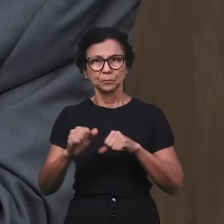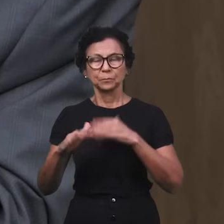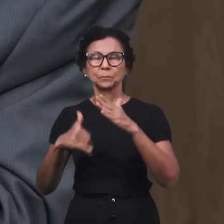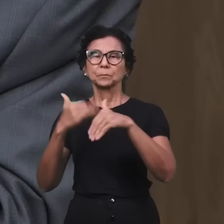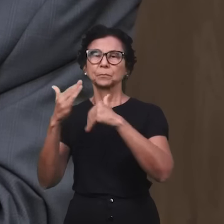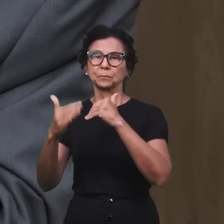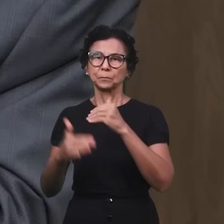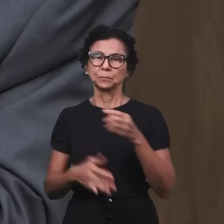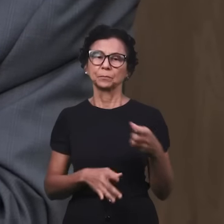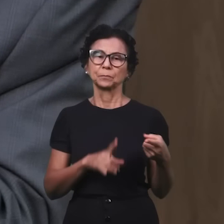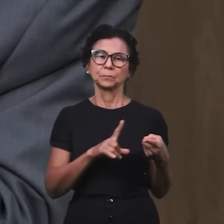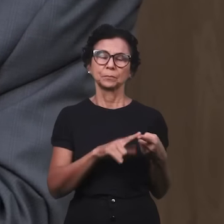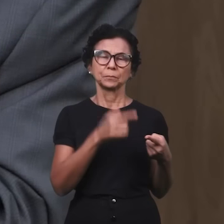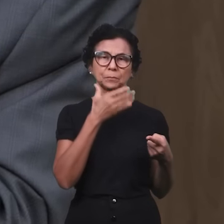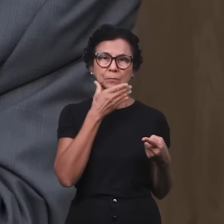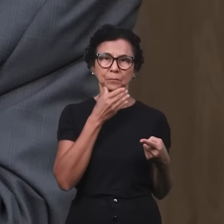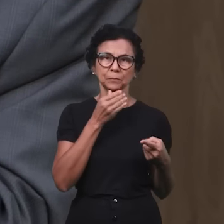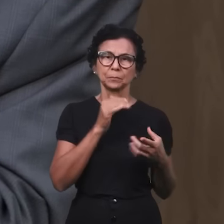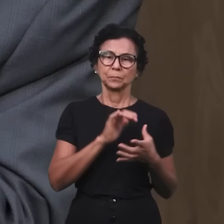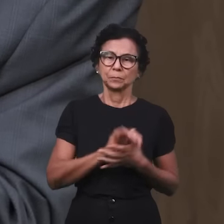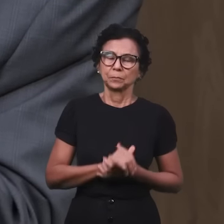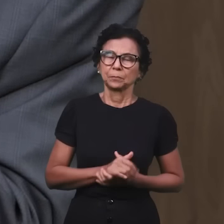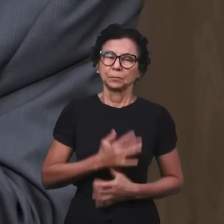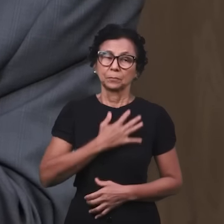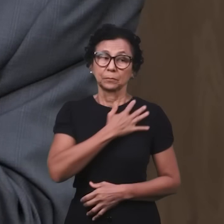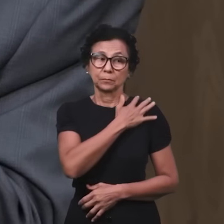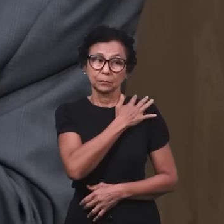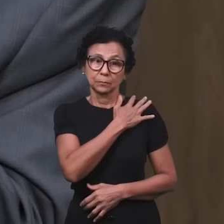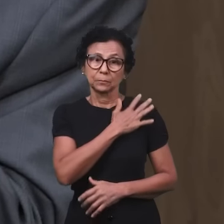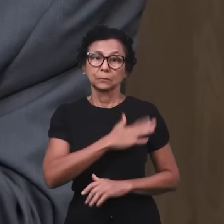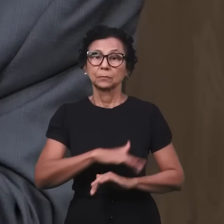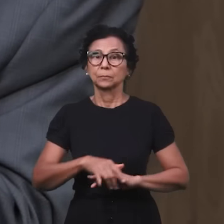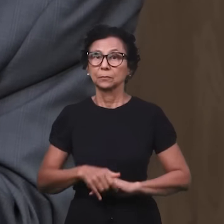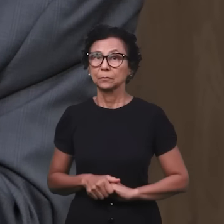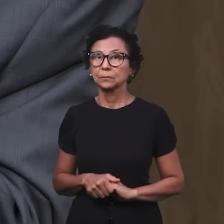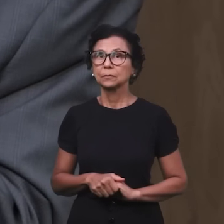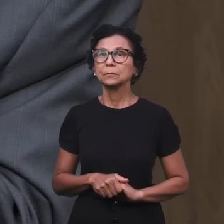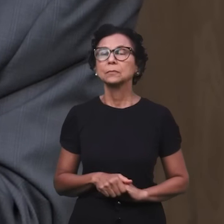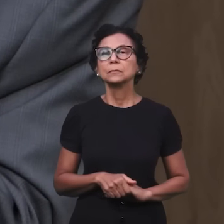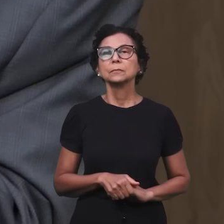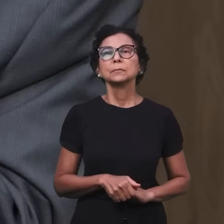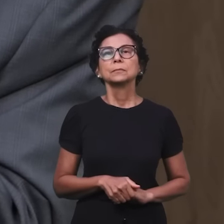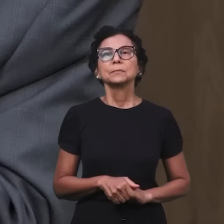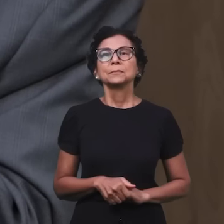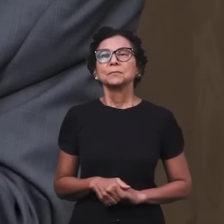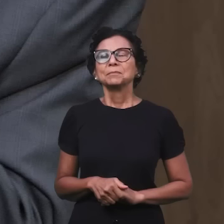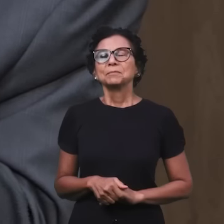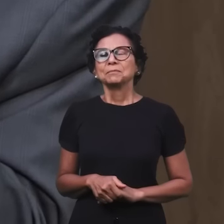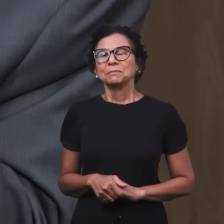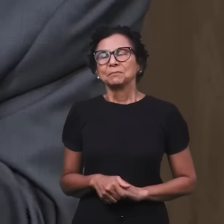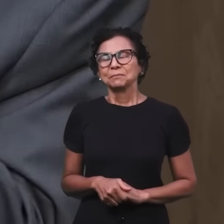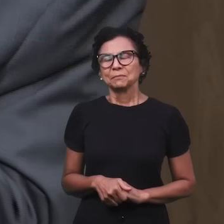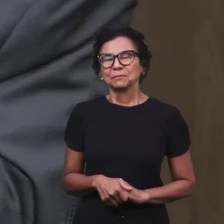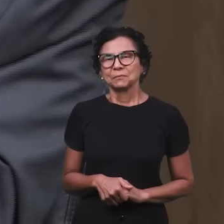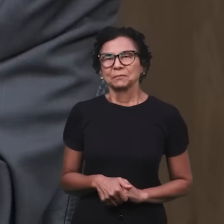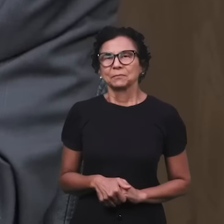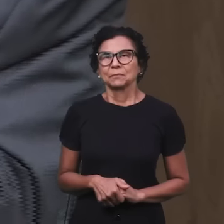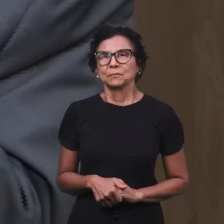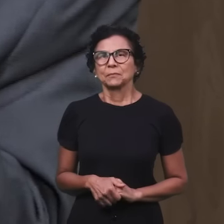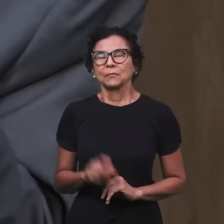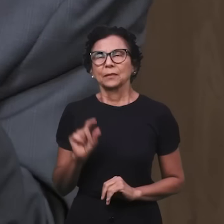Veja, teve uma participação muito grande de vários